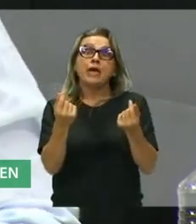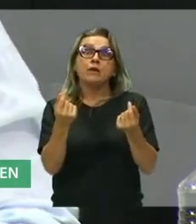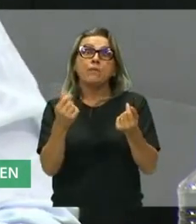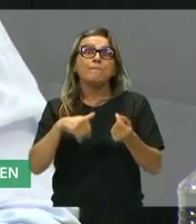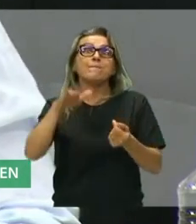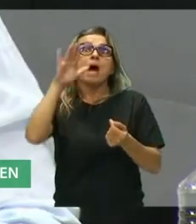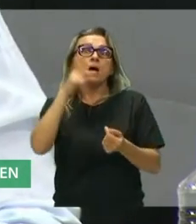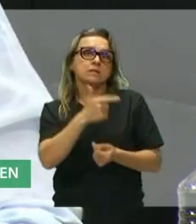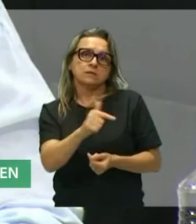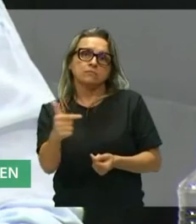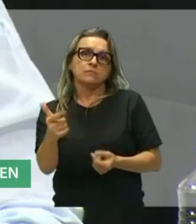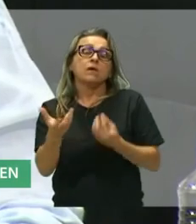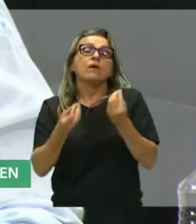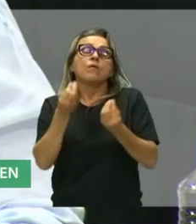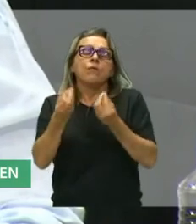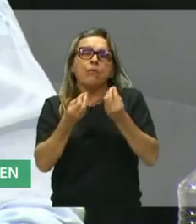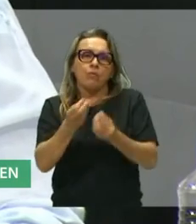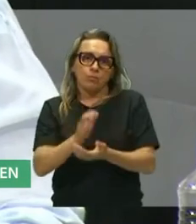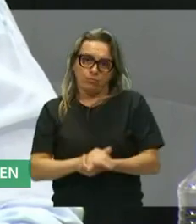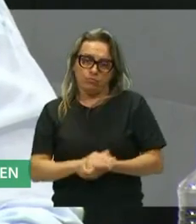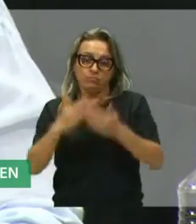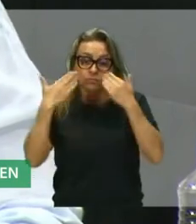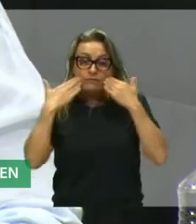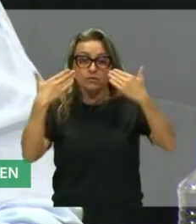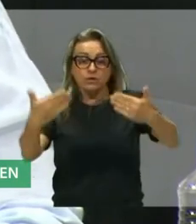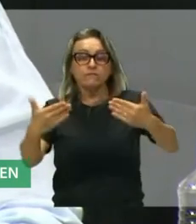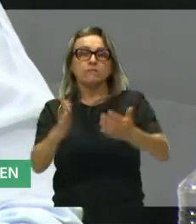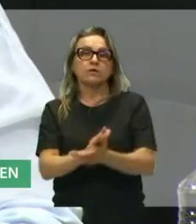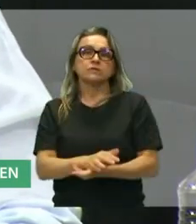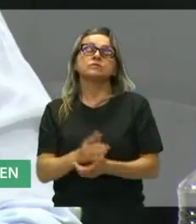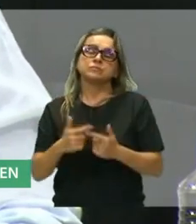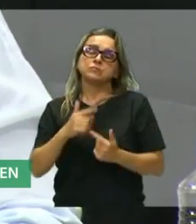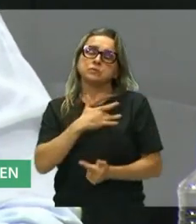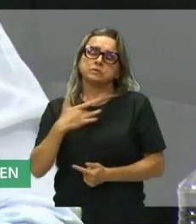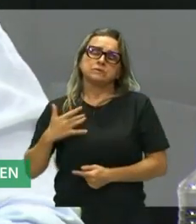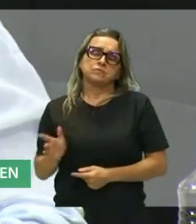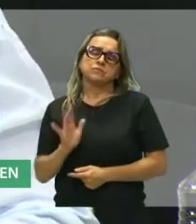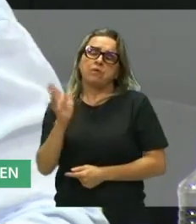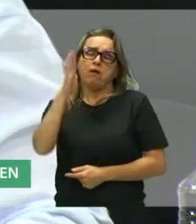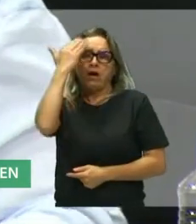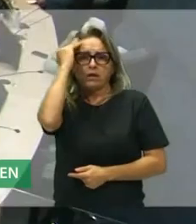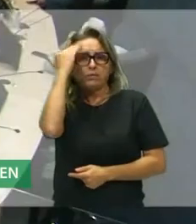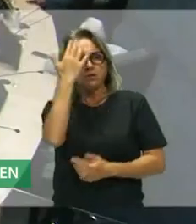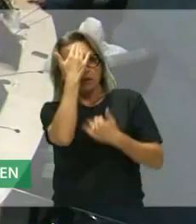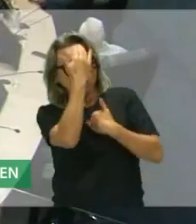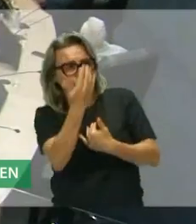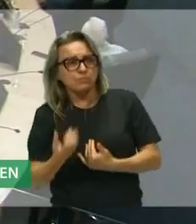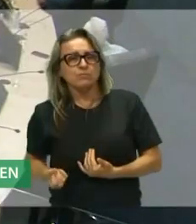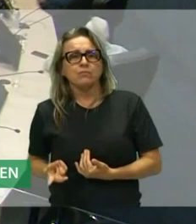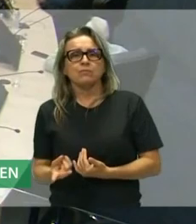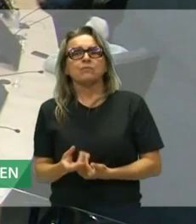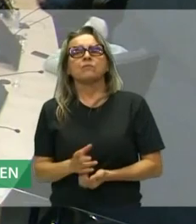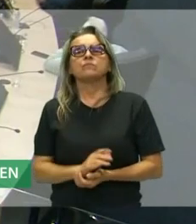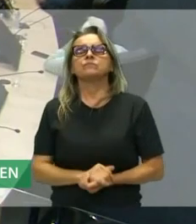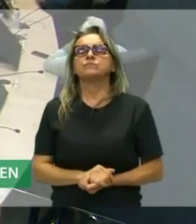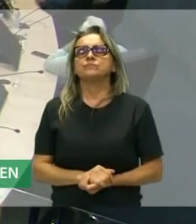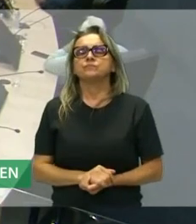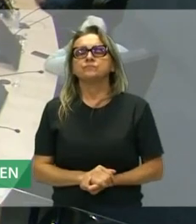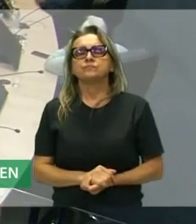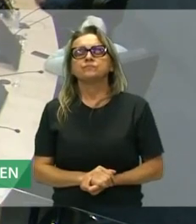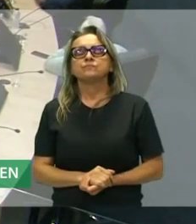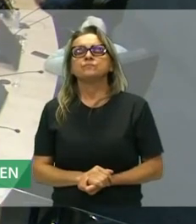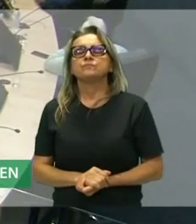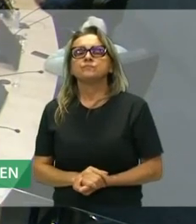nós mantermos à frente, porque realmente a saúde é cara, eu entendo perfeitamente. Obrigado pela oportunidade. Deputado Mocelin.